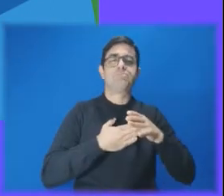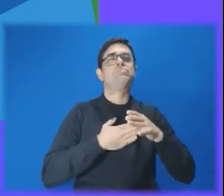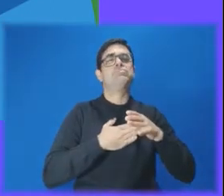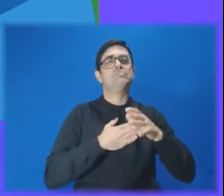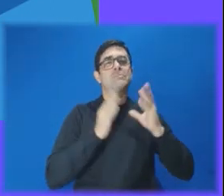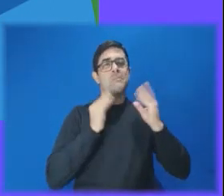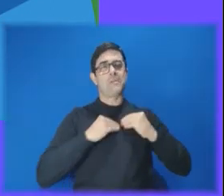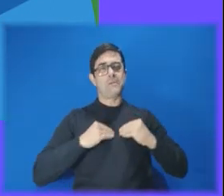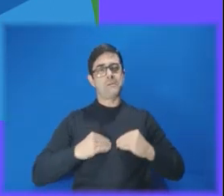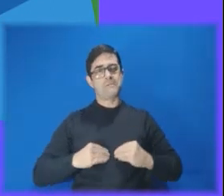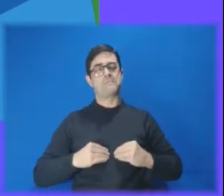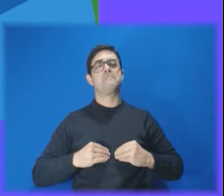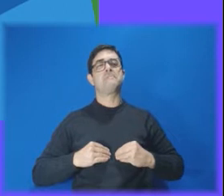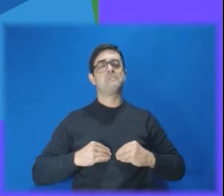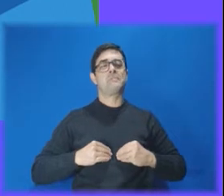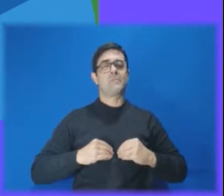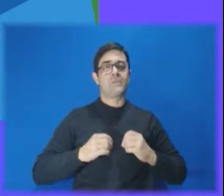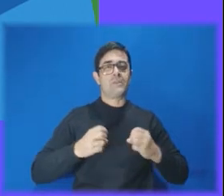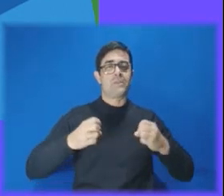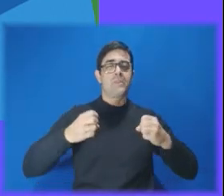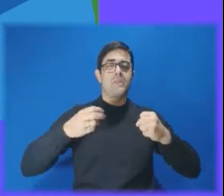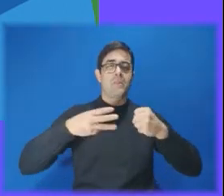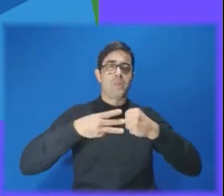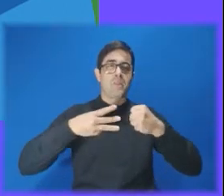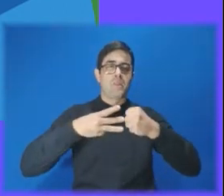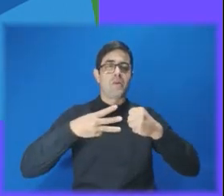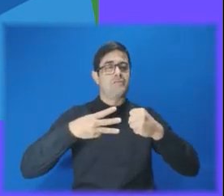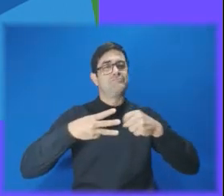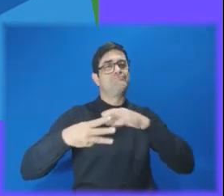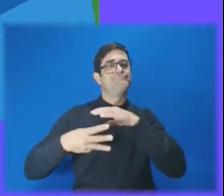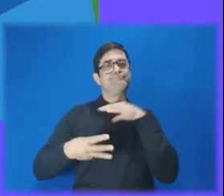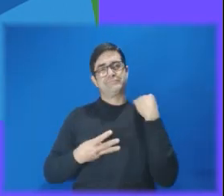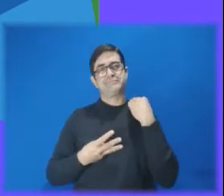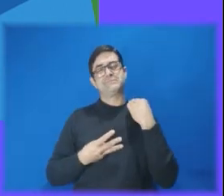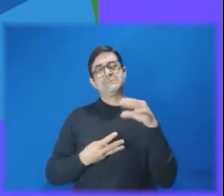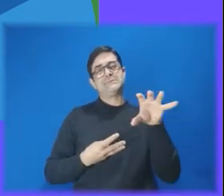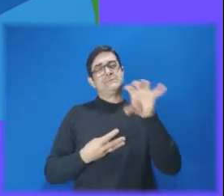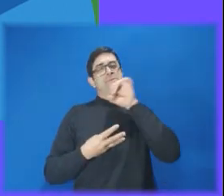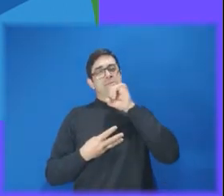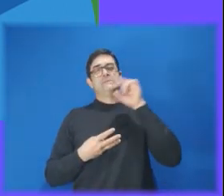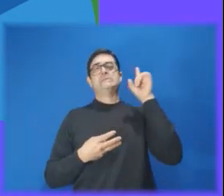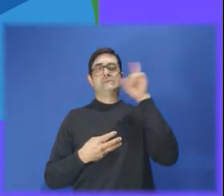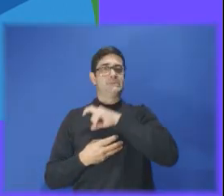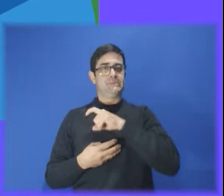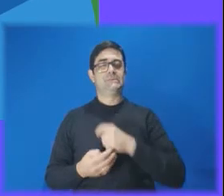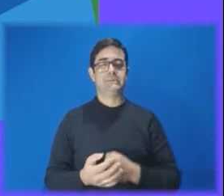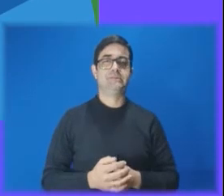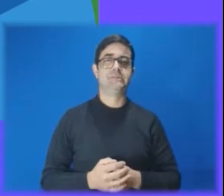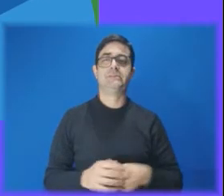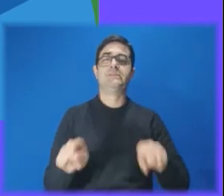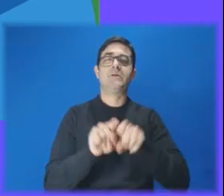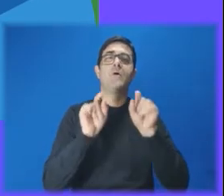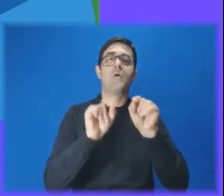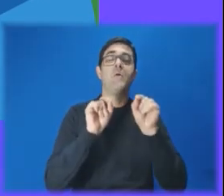por excesso de deposição desse material, a célula não consegue respirar e, portanto, morre. Né? As principais fontes de